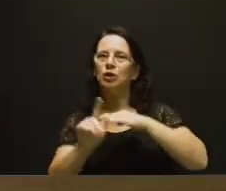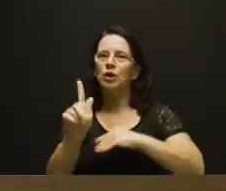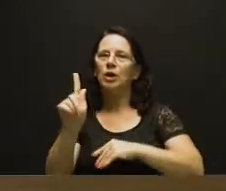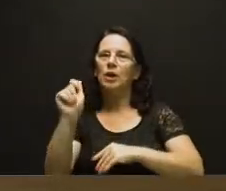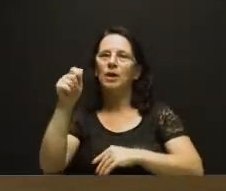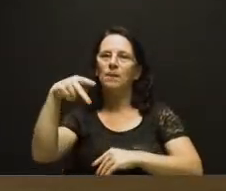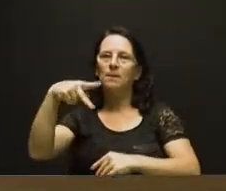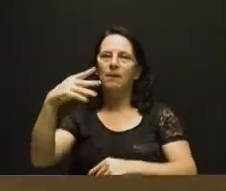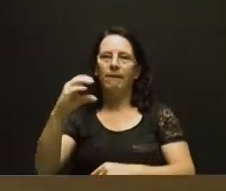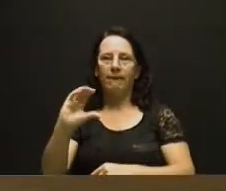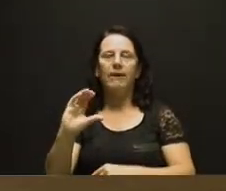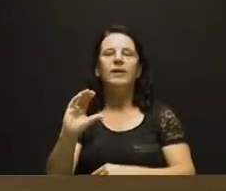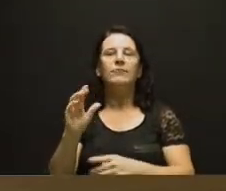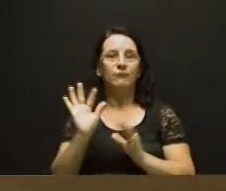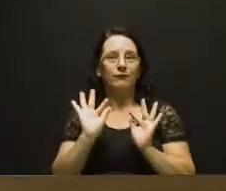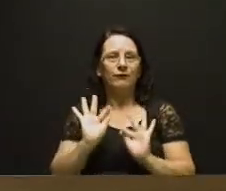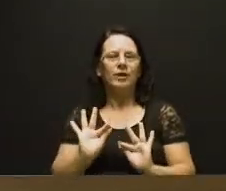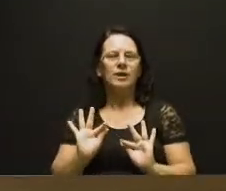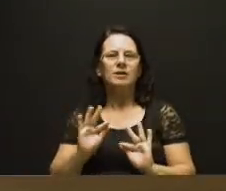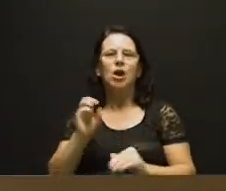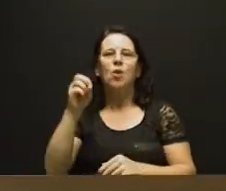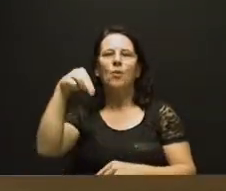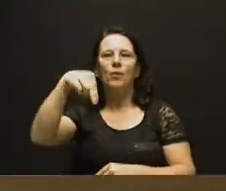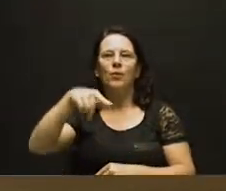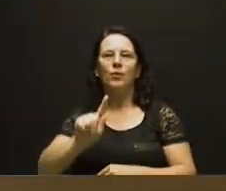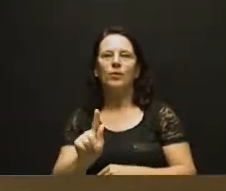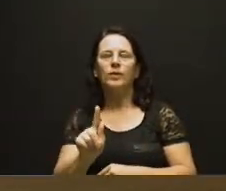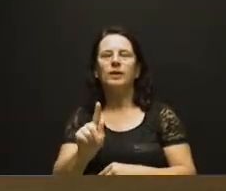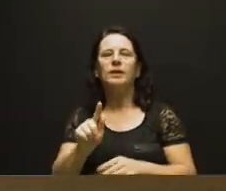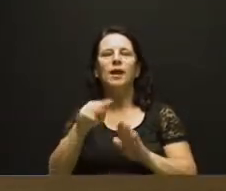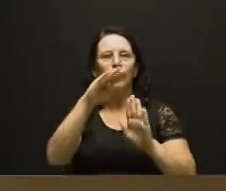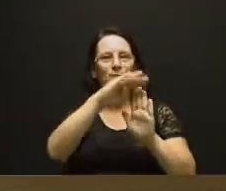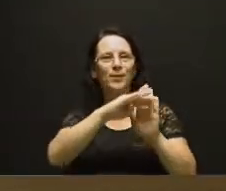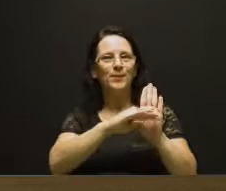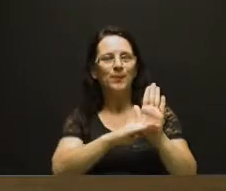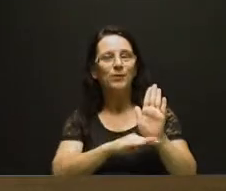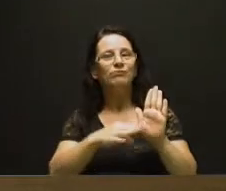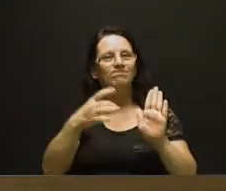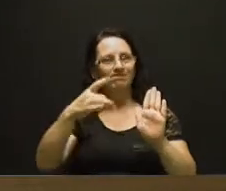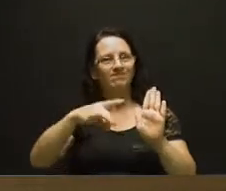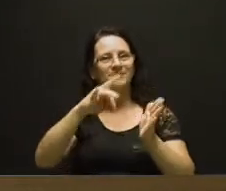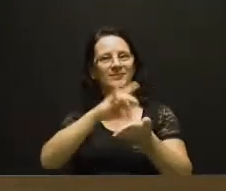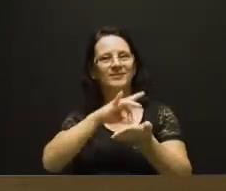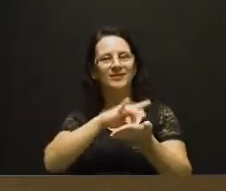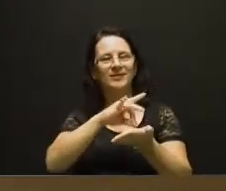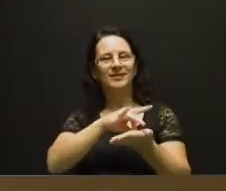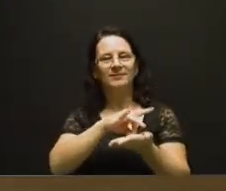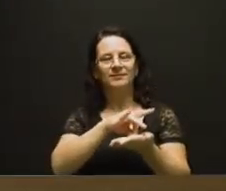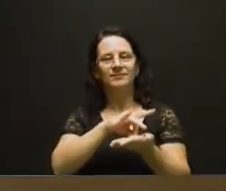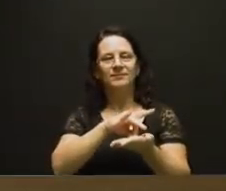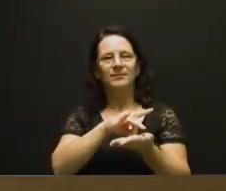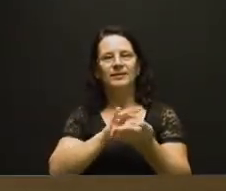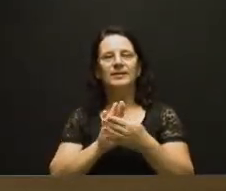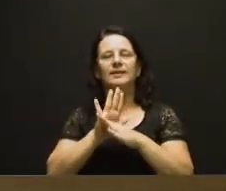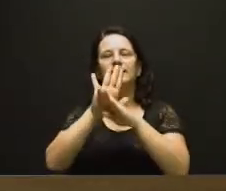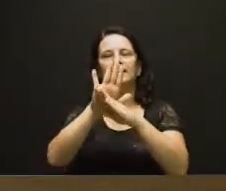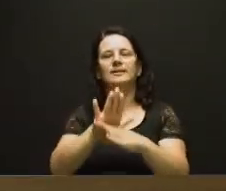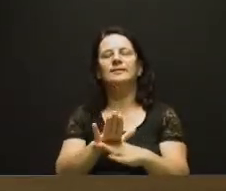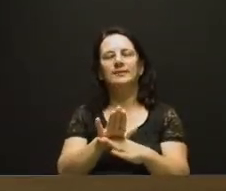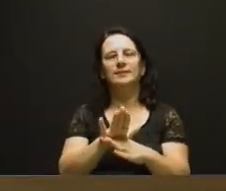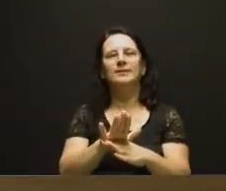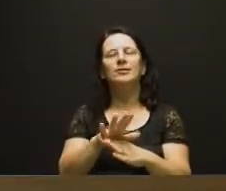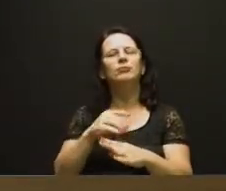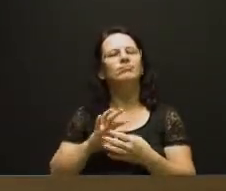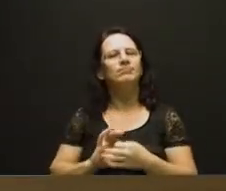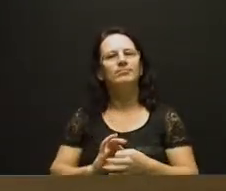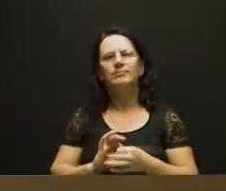e felizes saber agora que hong kong com o projeto sério de recurso ea gente